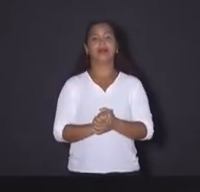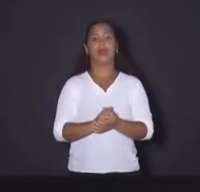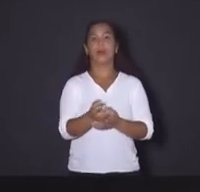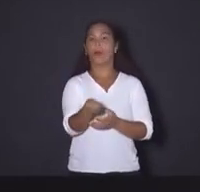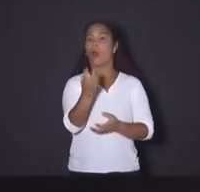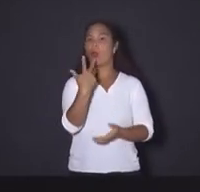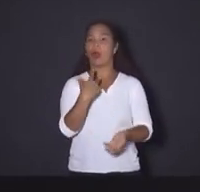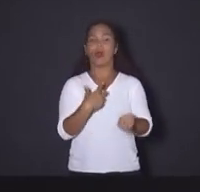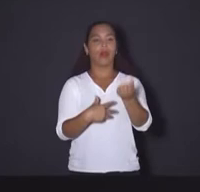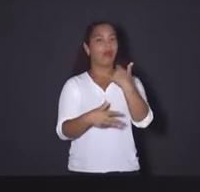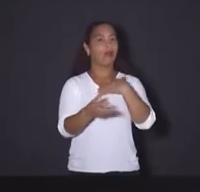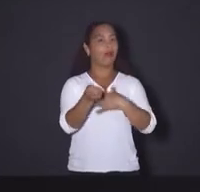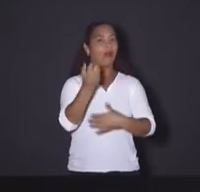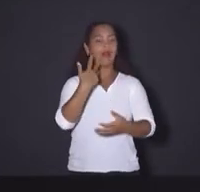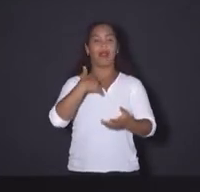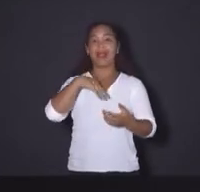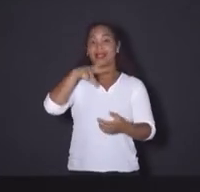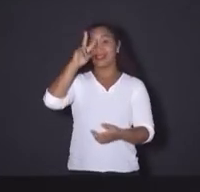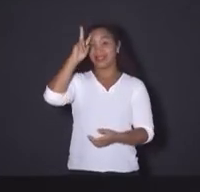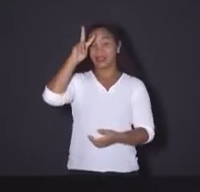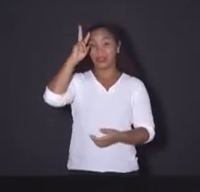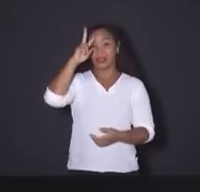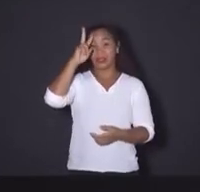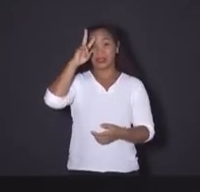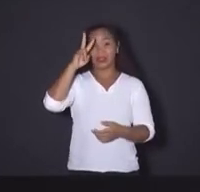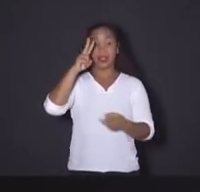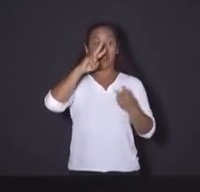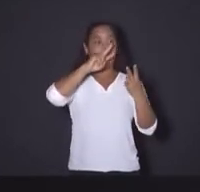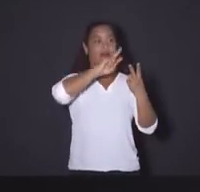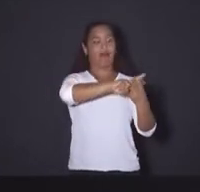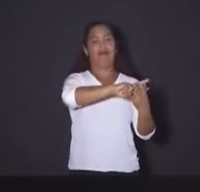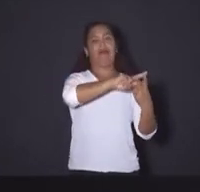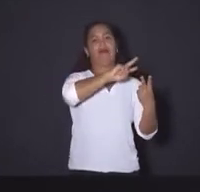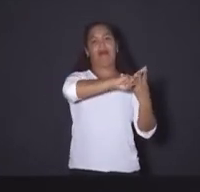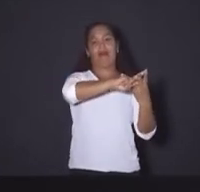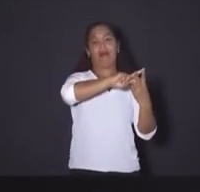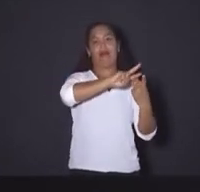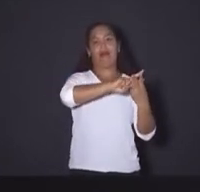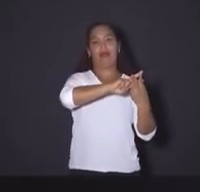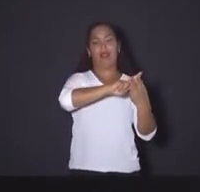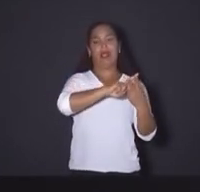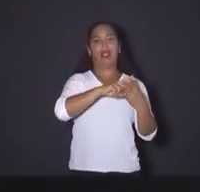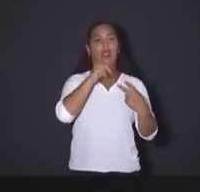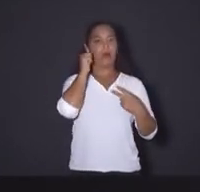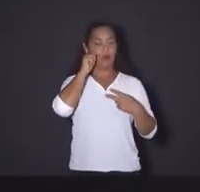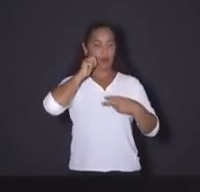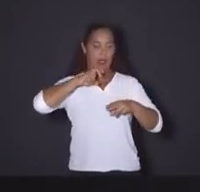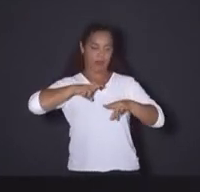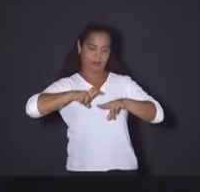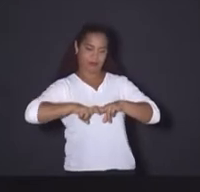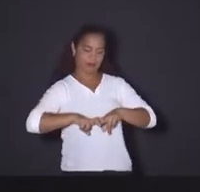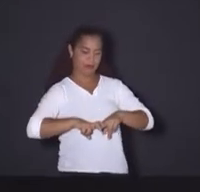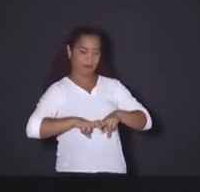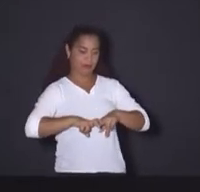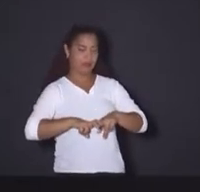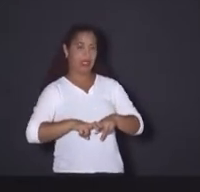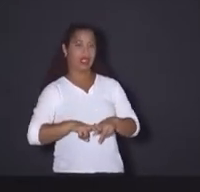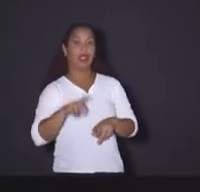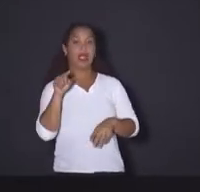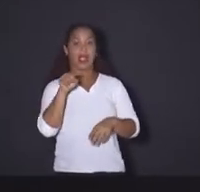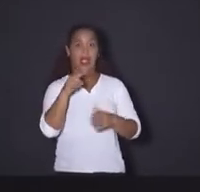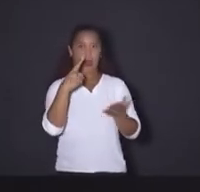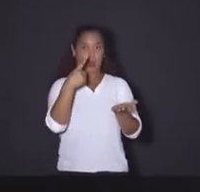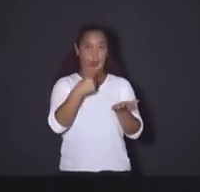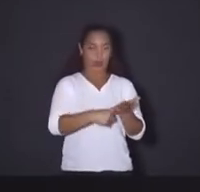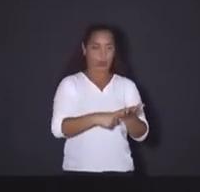Começaram a surgir histórias delas de cárcere. E uma me marcou bastante, é de quem estava fazendo a unha, que ela tinha que marcar um dia para